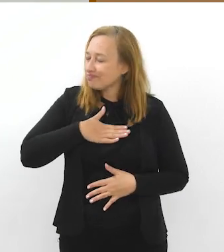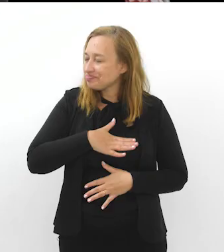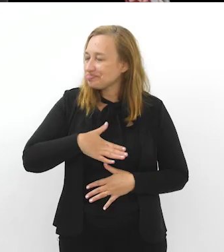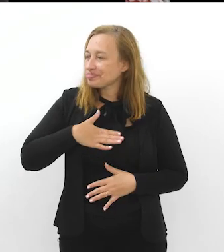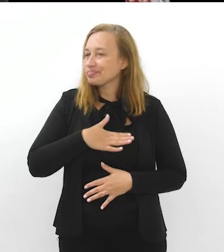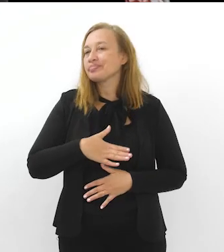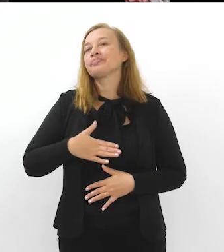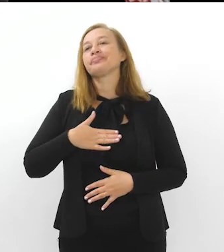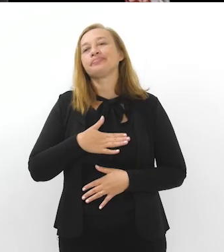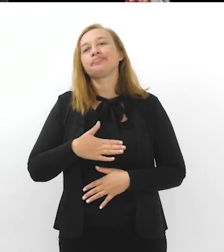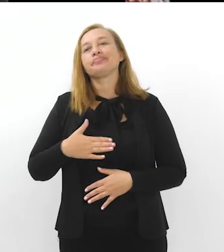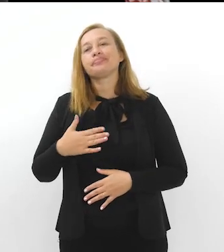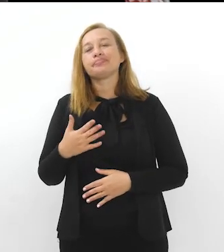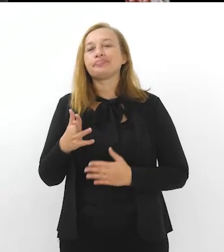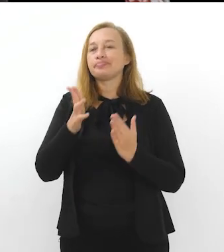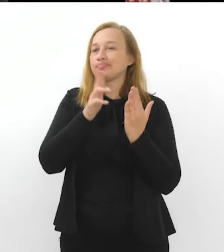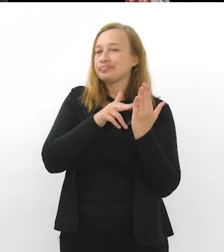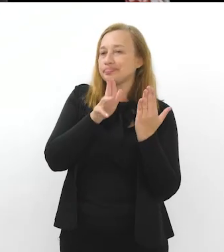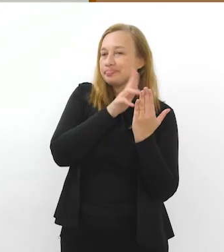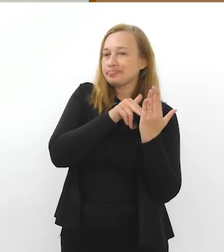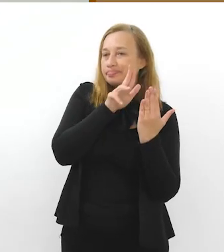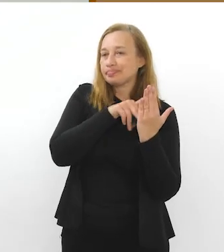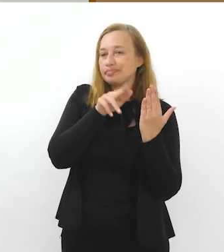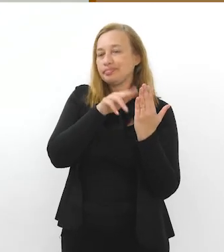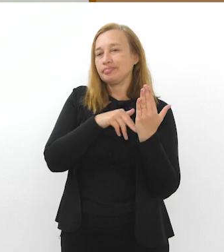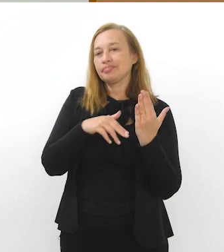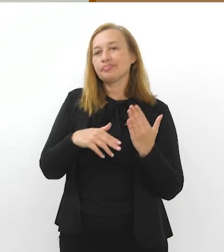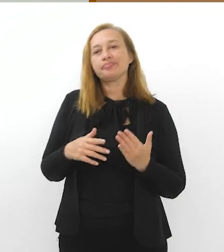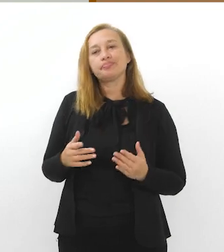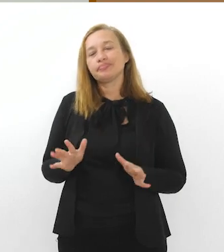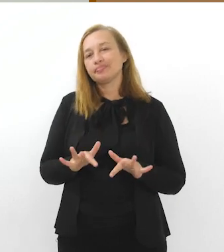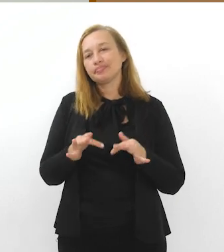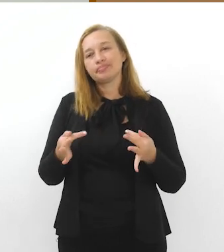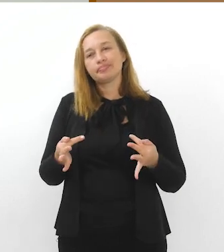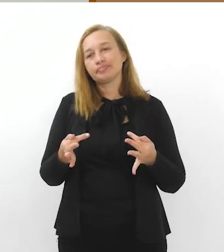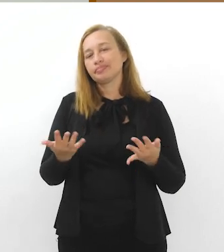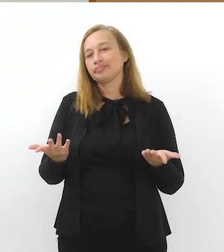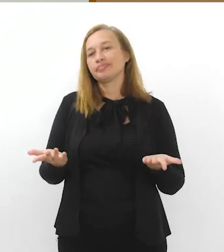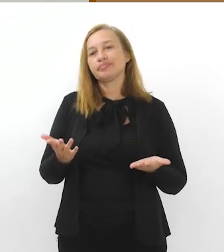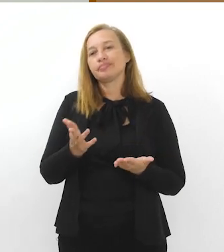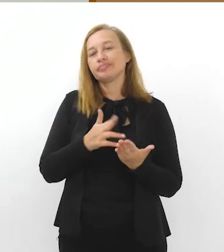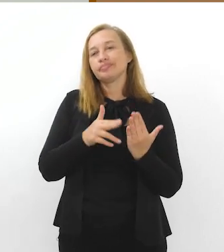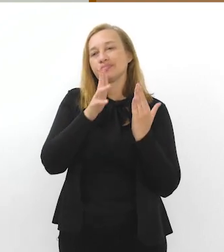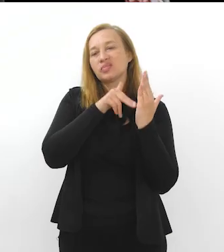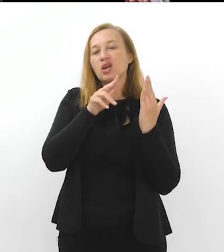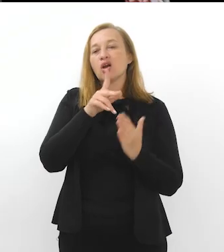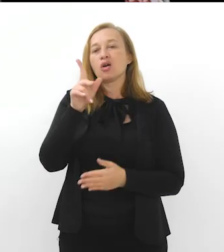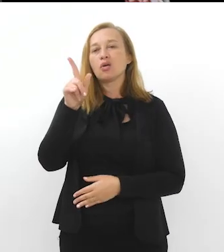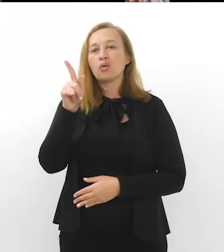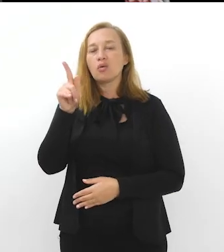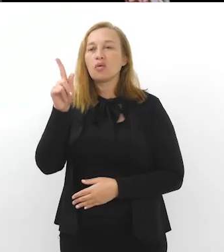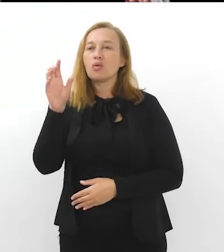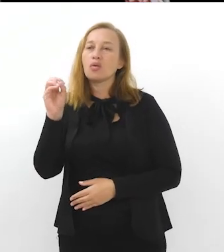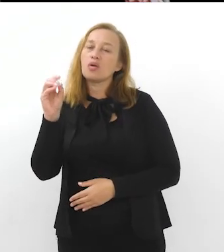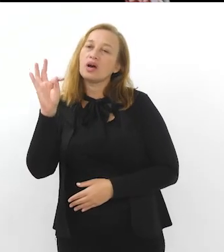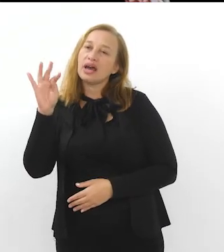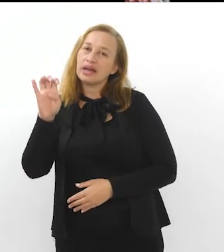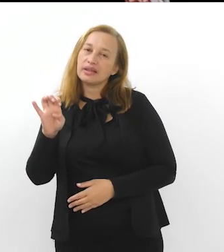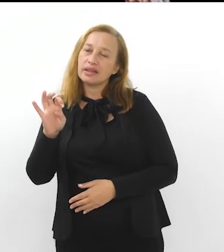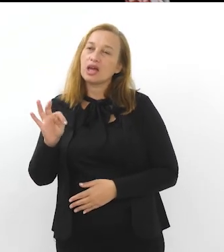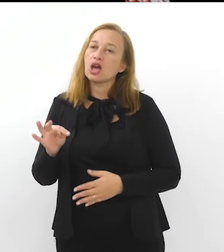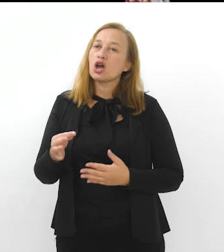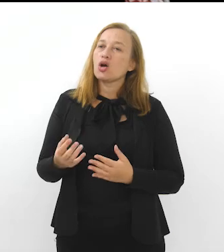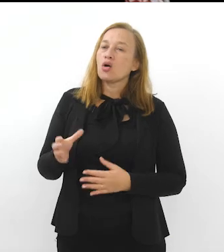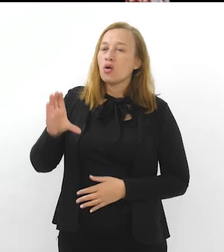prazer, como se eu estivesse pintando para simplesmente pintar. O Gorete, o compositor, por